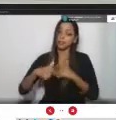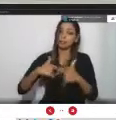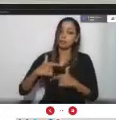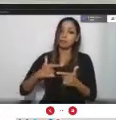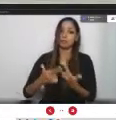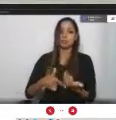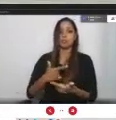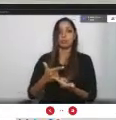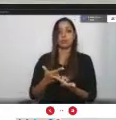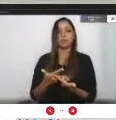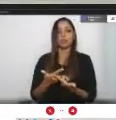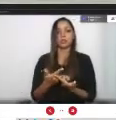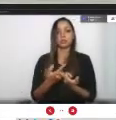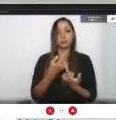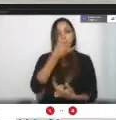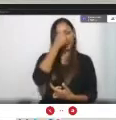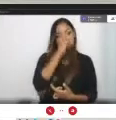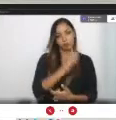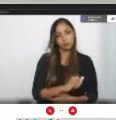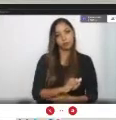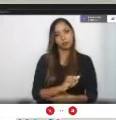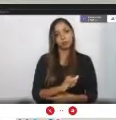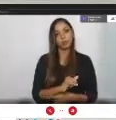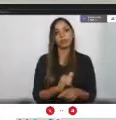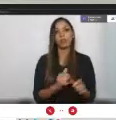completar ainda, vem bandidos